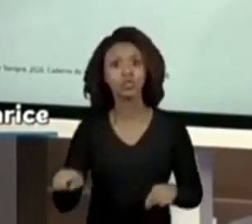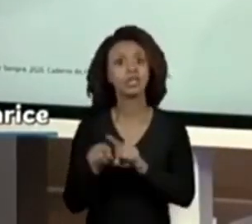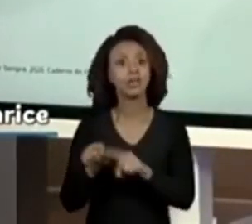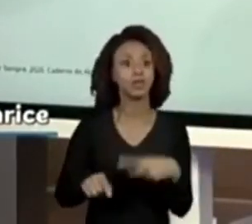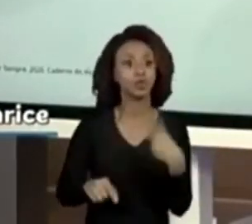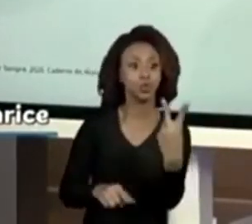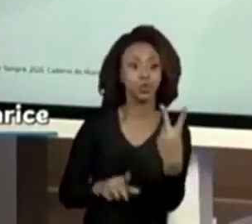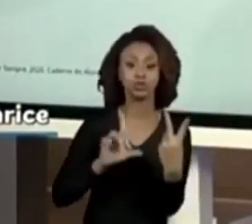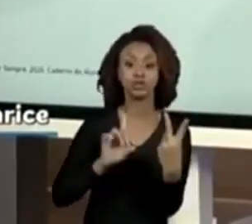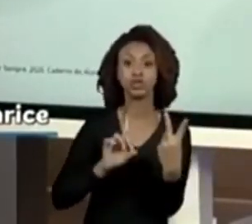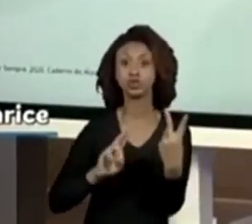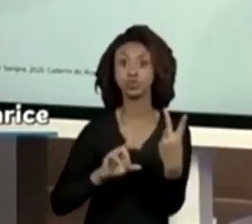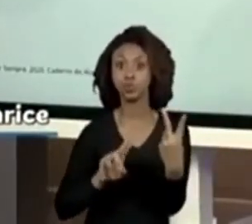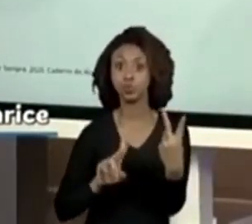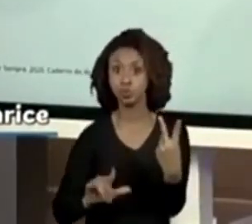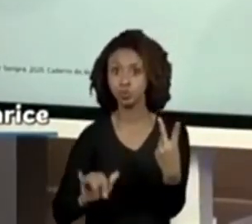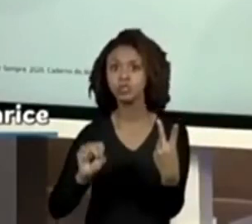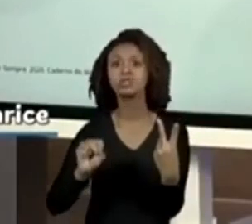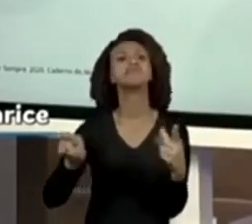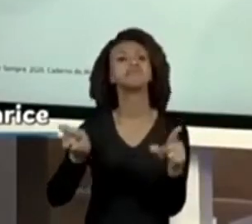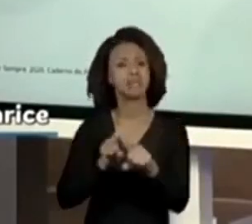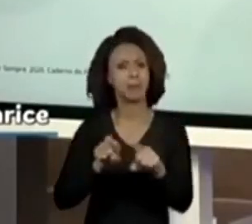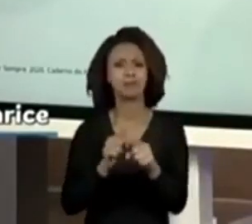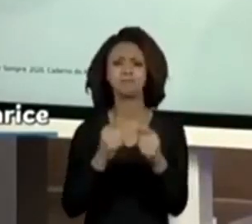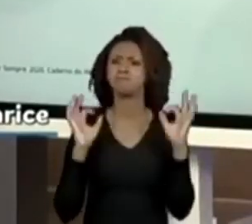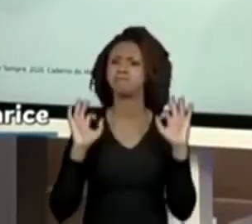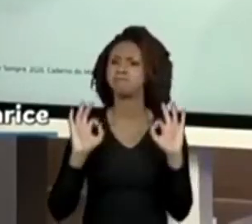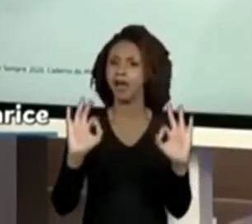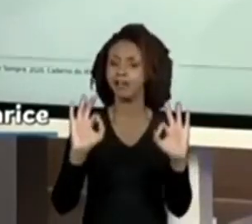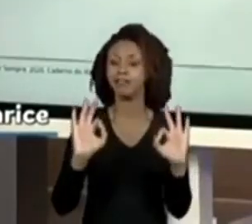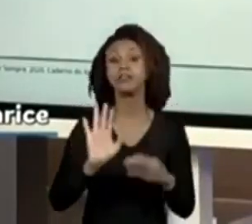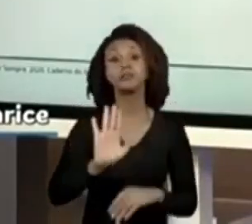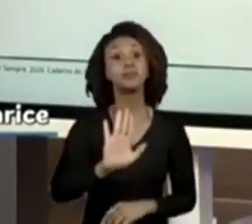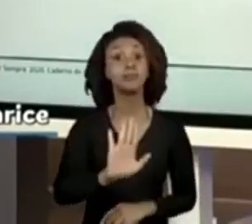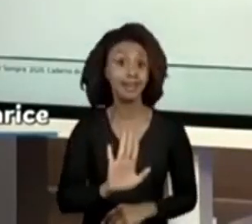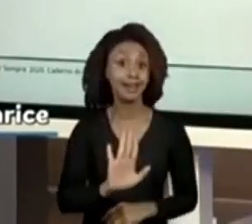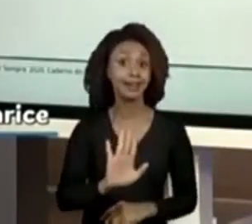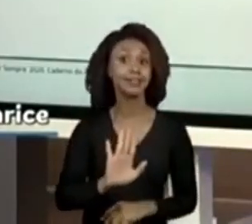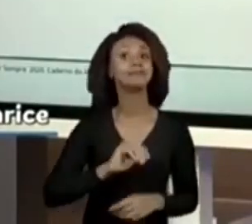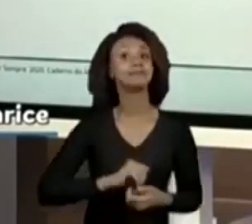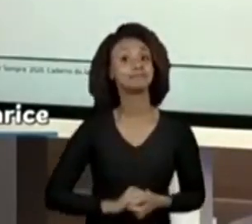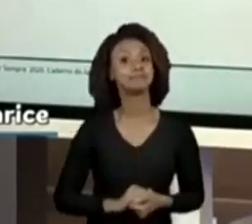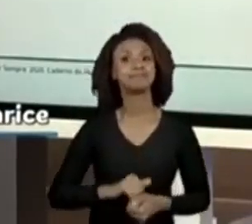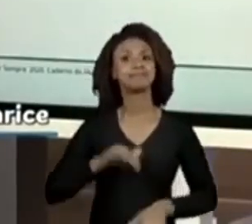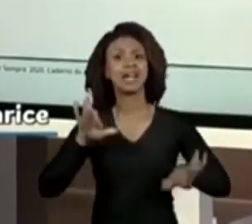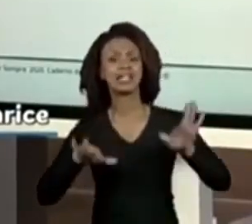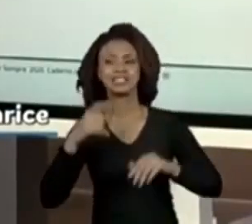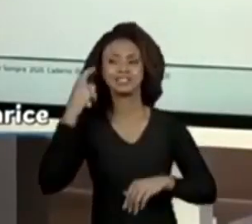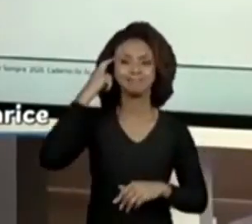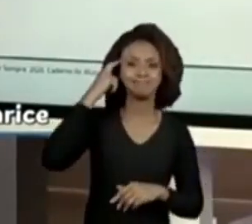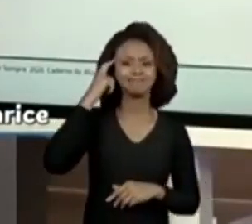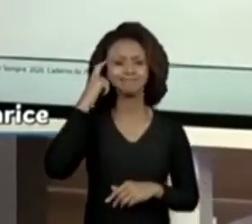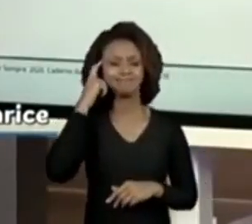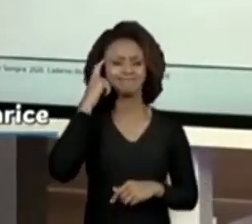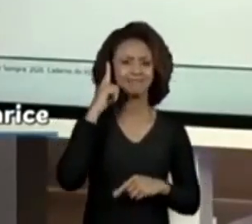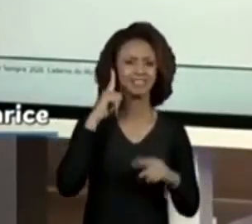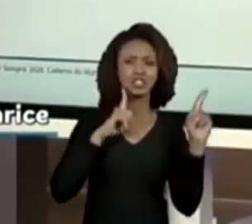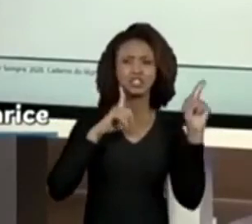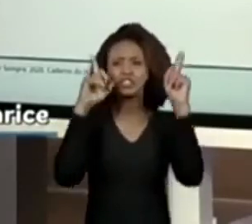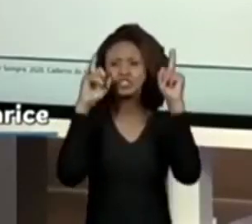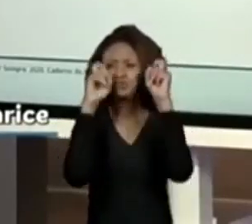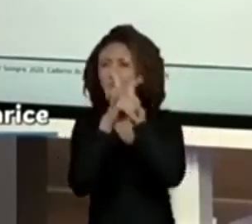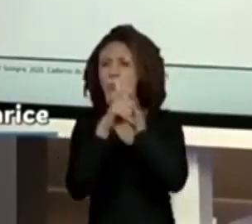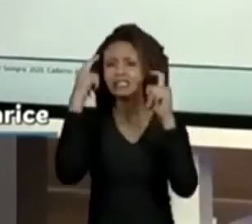laranjas. Perfeito, parabéns. Mas, às vezes alguém está com um pouco mais de